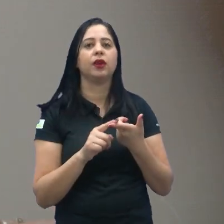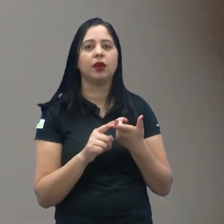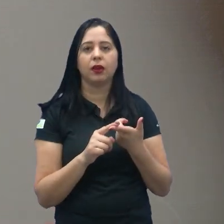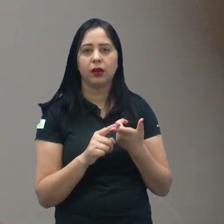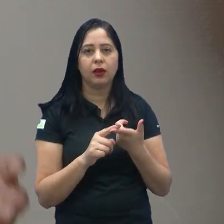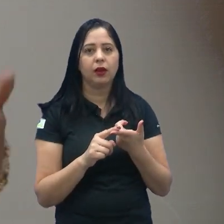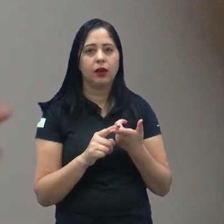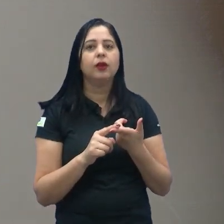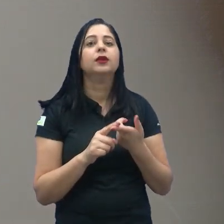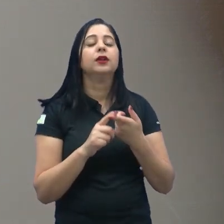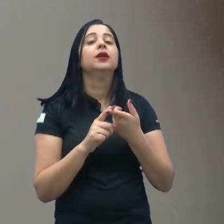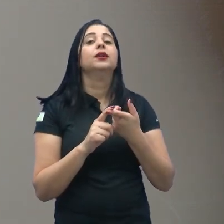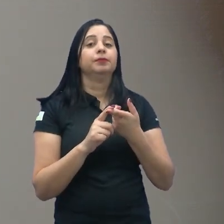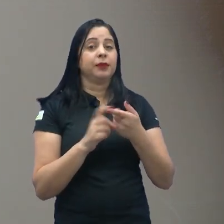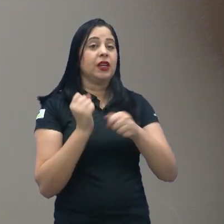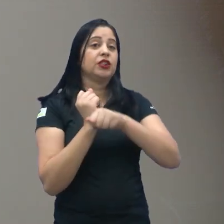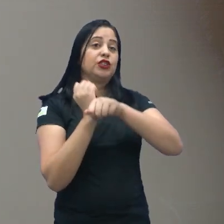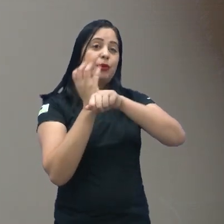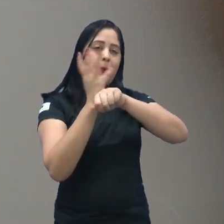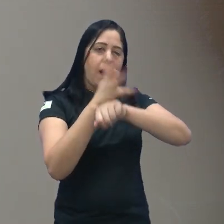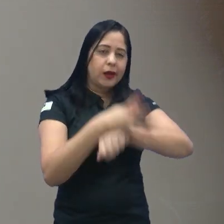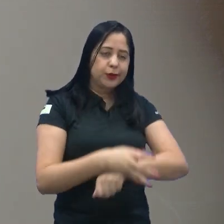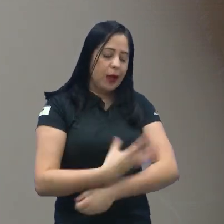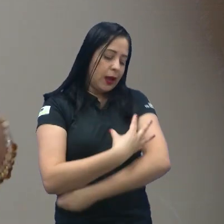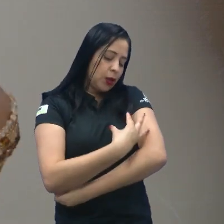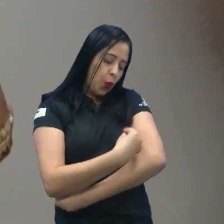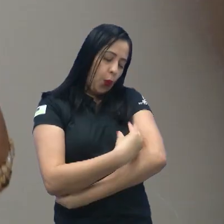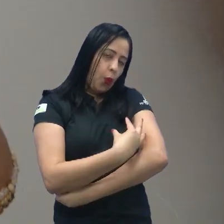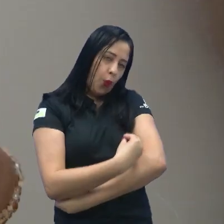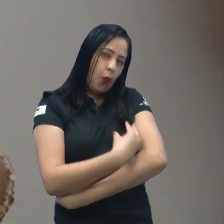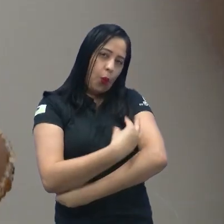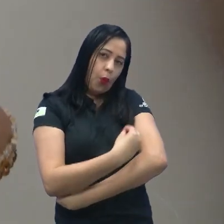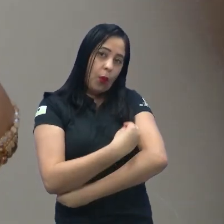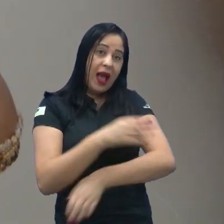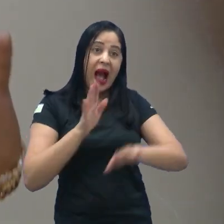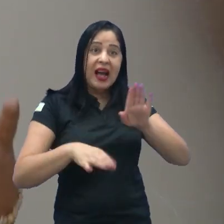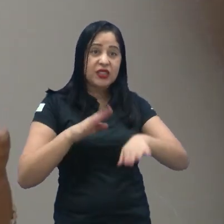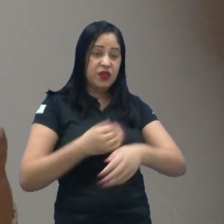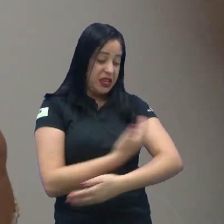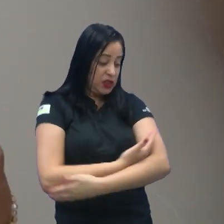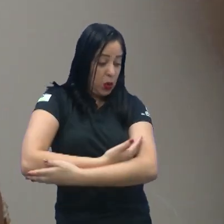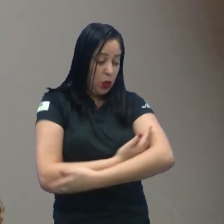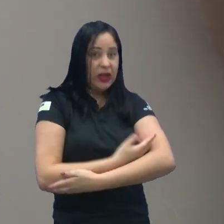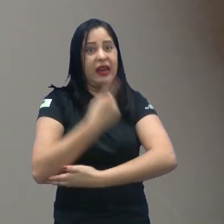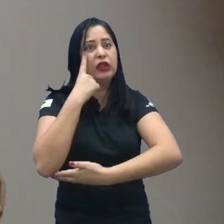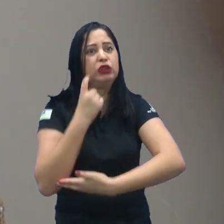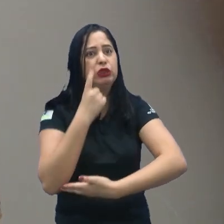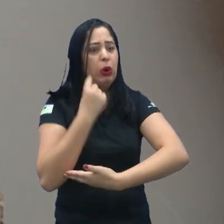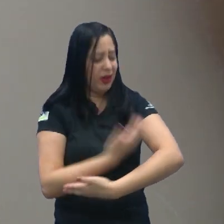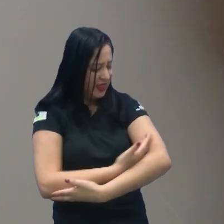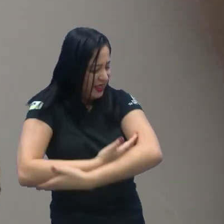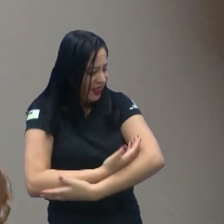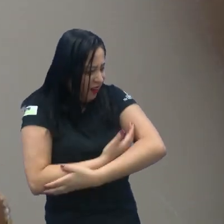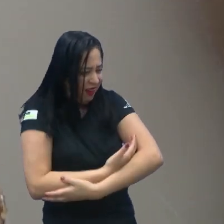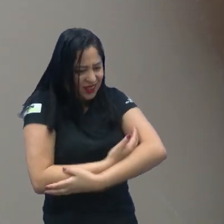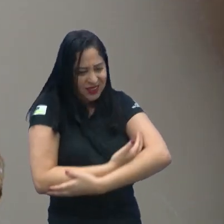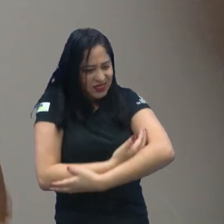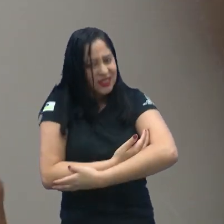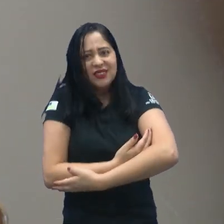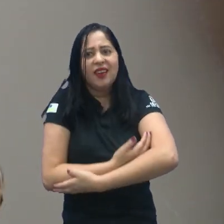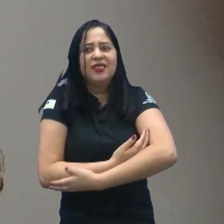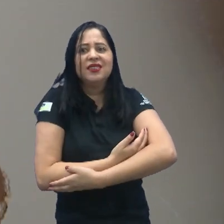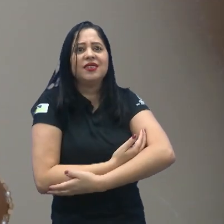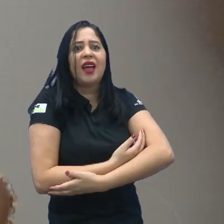o recém-nascido, de 2 em 2 horas para amamentar esse bebê. Muitas vezes esse bebê chora, a gente não sabe o que fazer. Então, nesse momento, aquele peso,